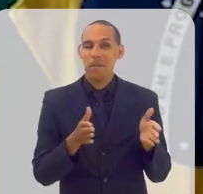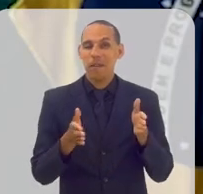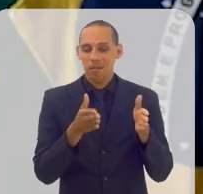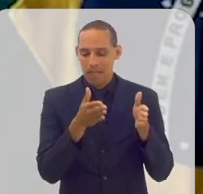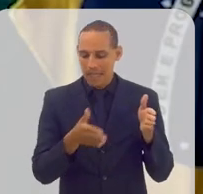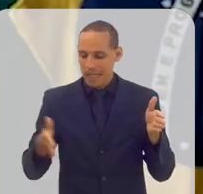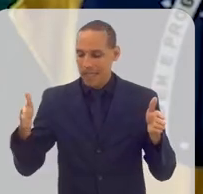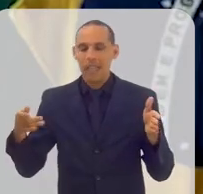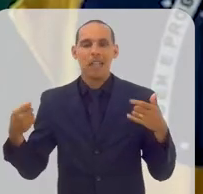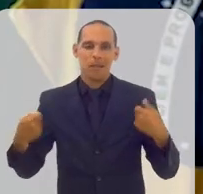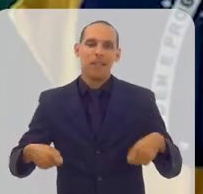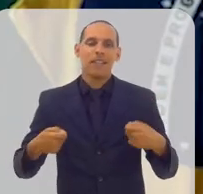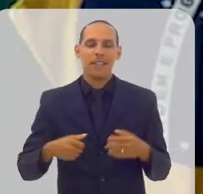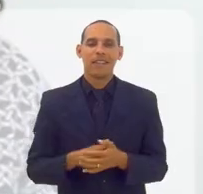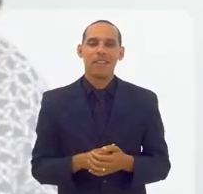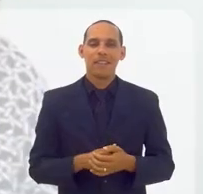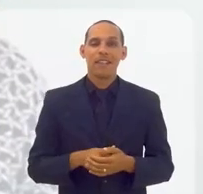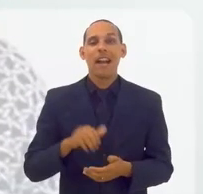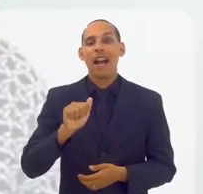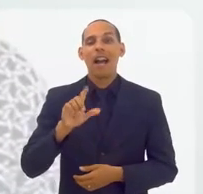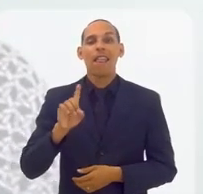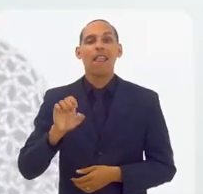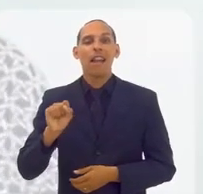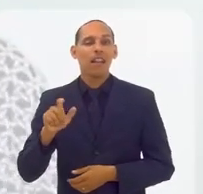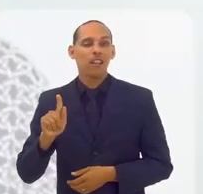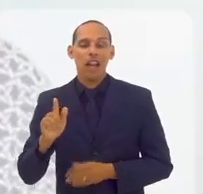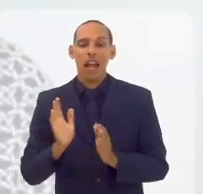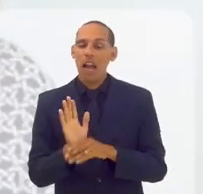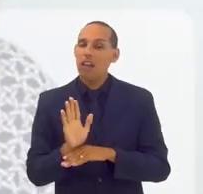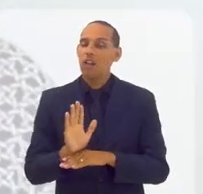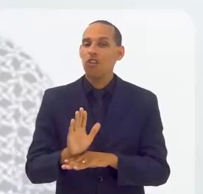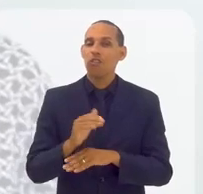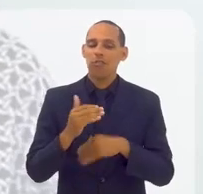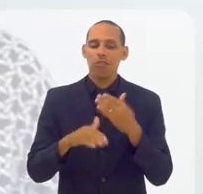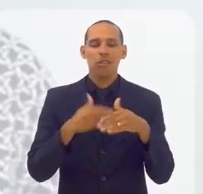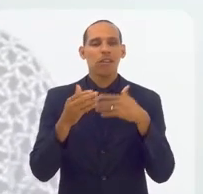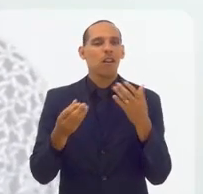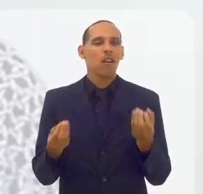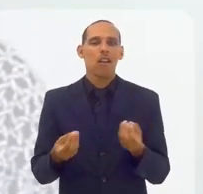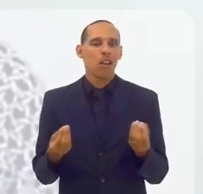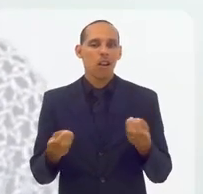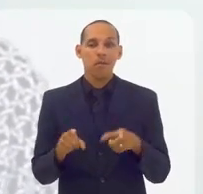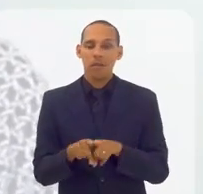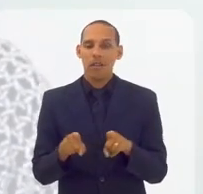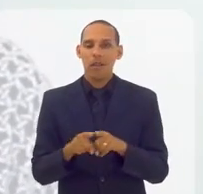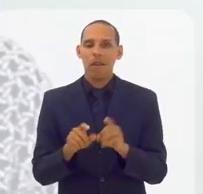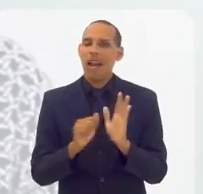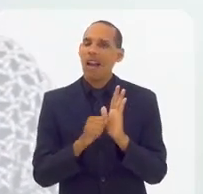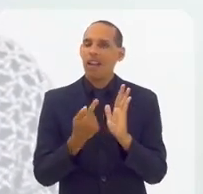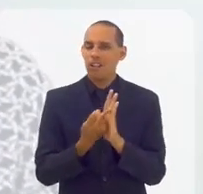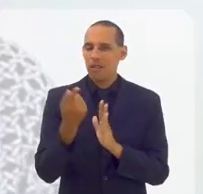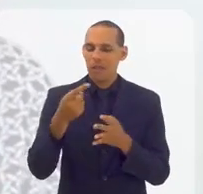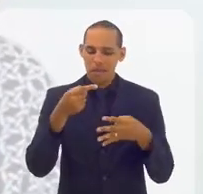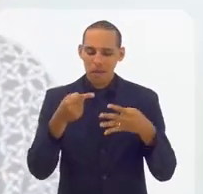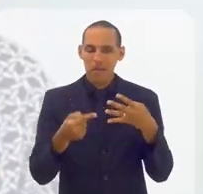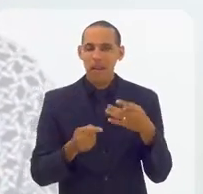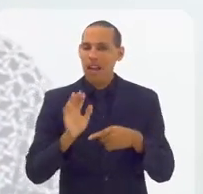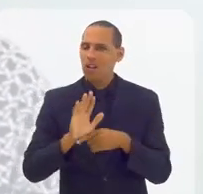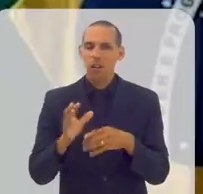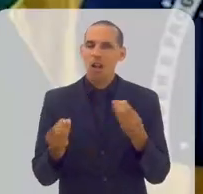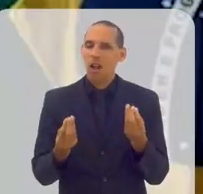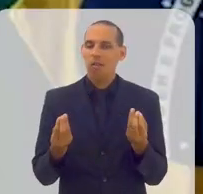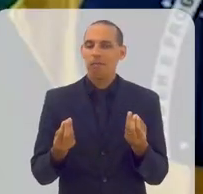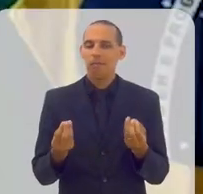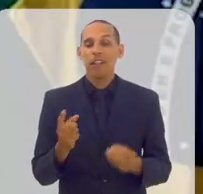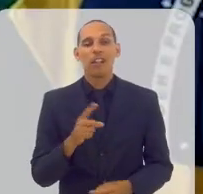mais longo, tá certo? E como que a DESG pode ajudar no desenvolvimento e em levar à frente essas agendas que o senhor citou?